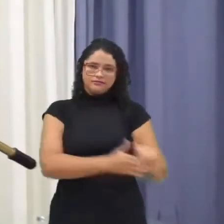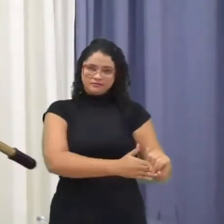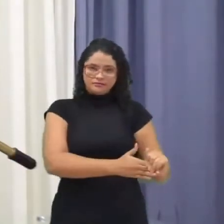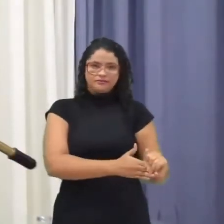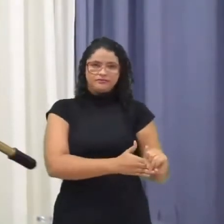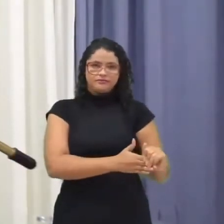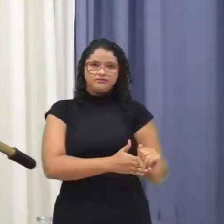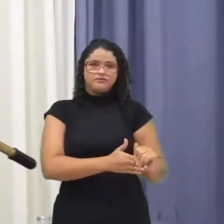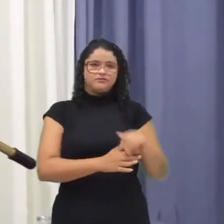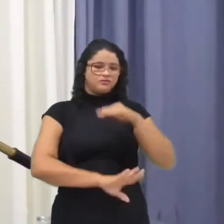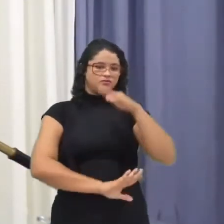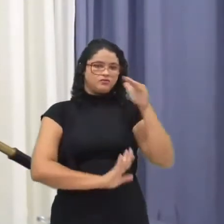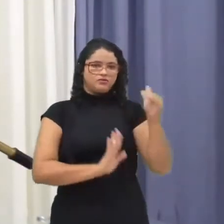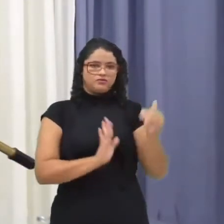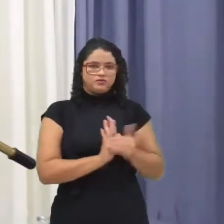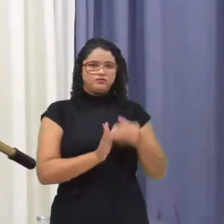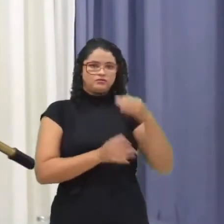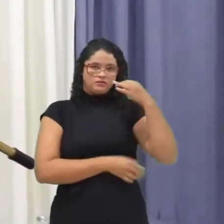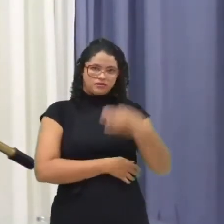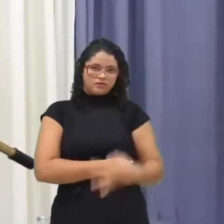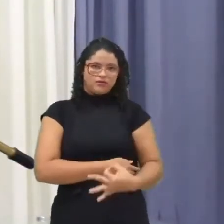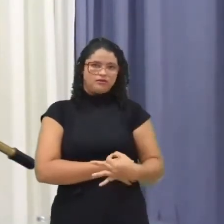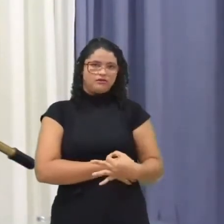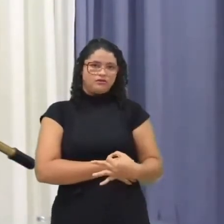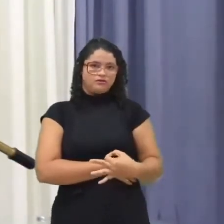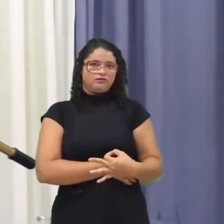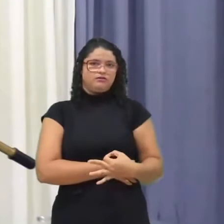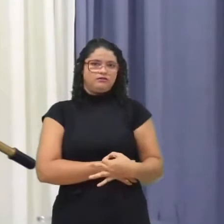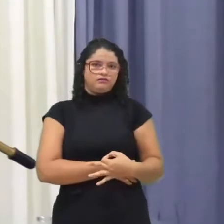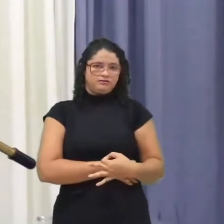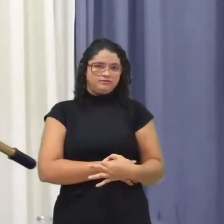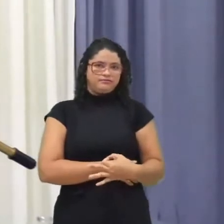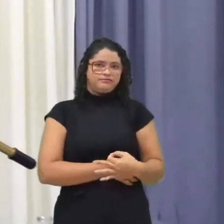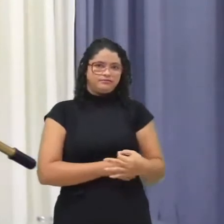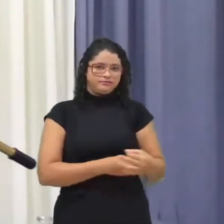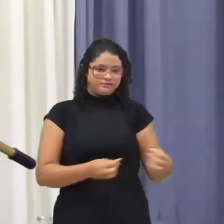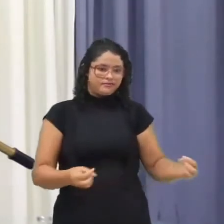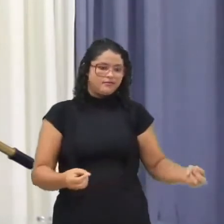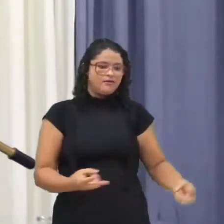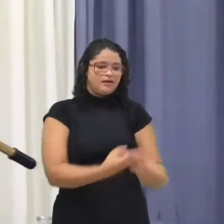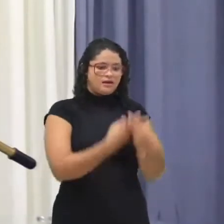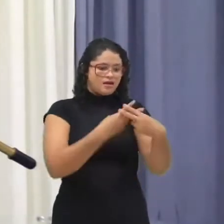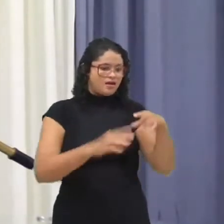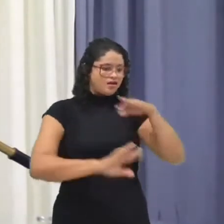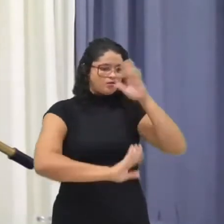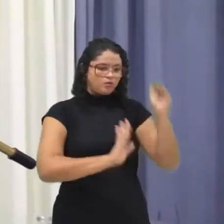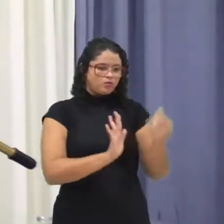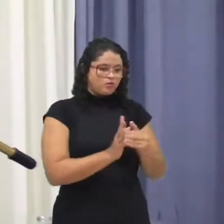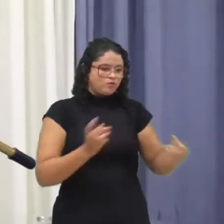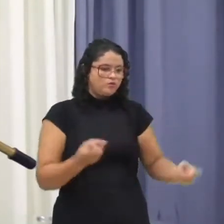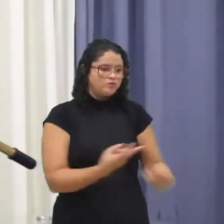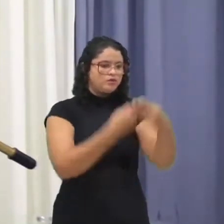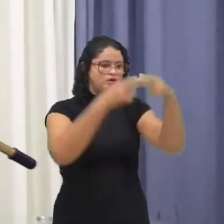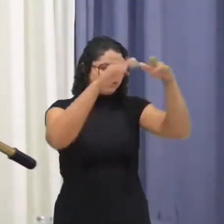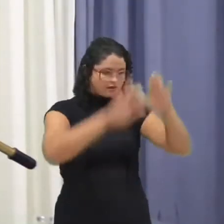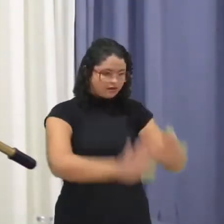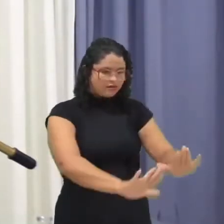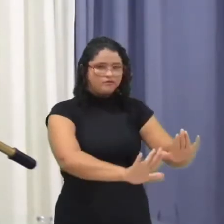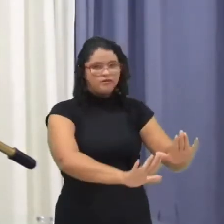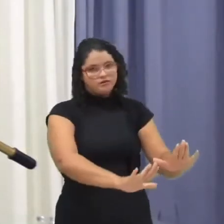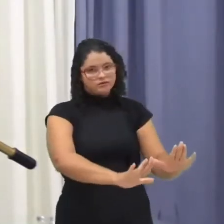cativeiro inteiro. Ele levou a prisão com todos os presos que estavam lá.